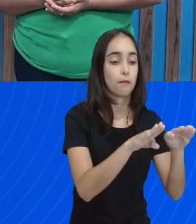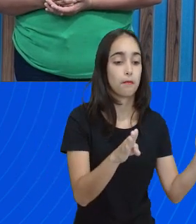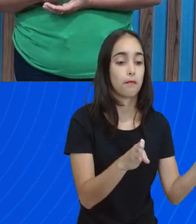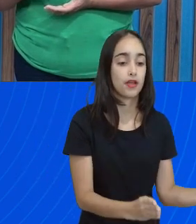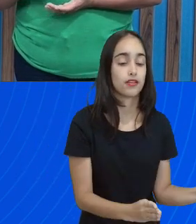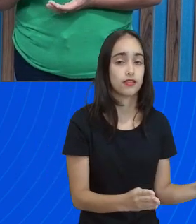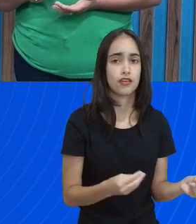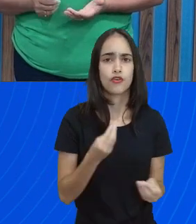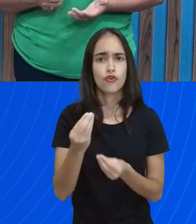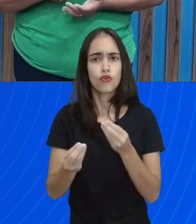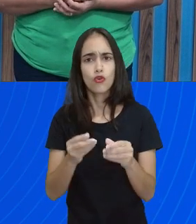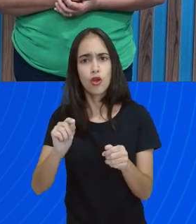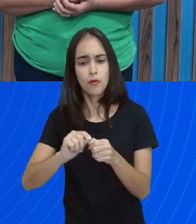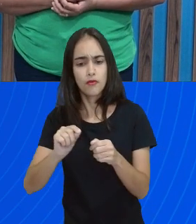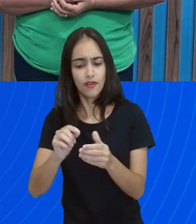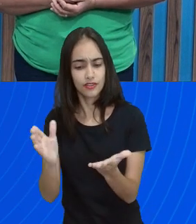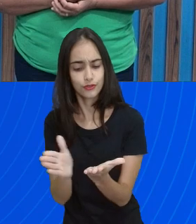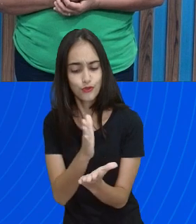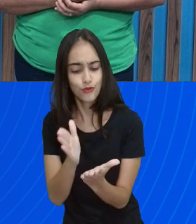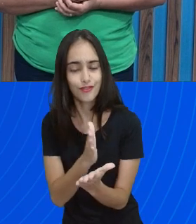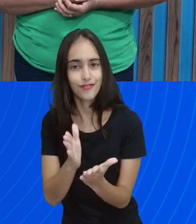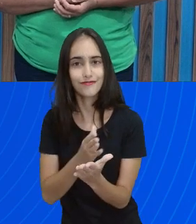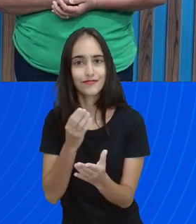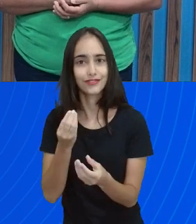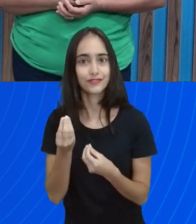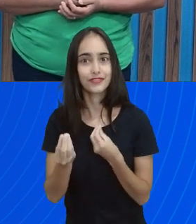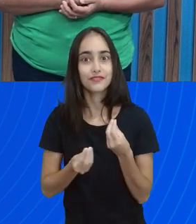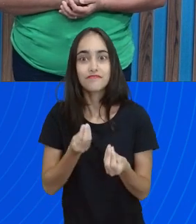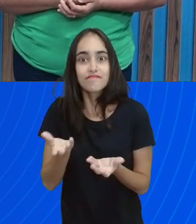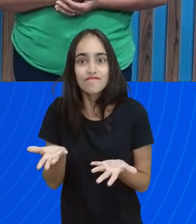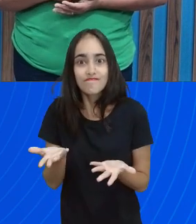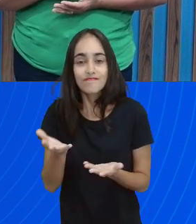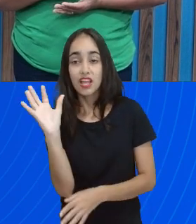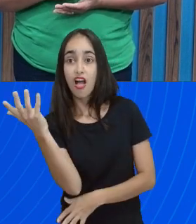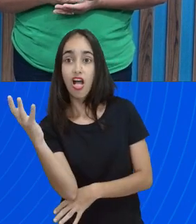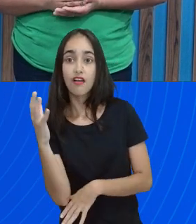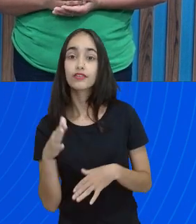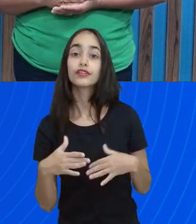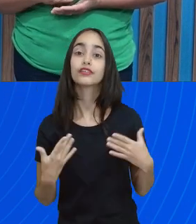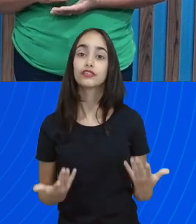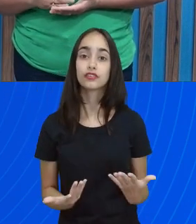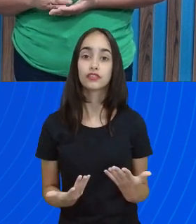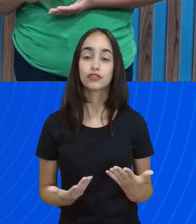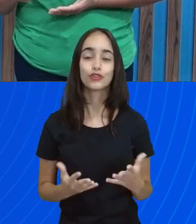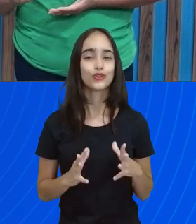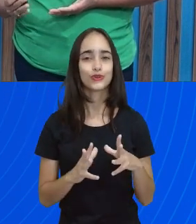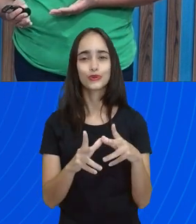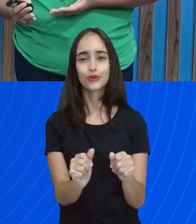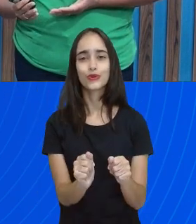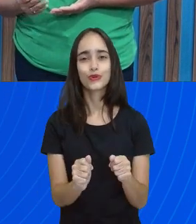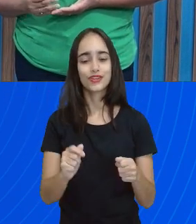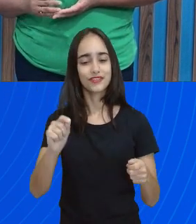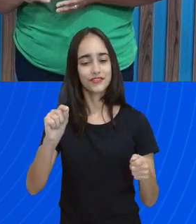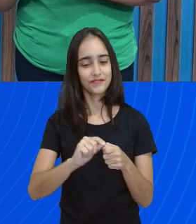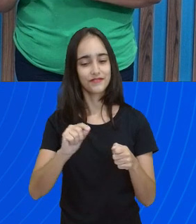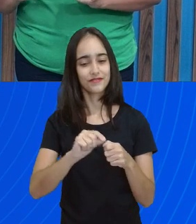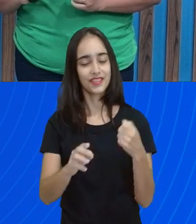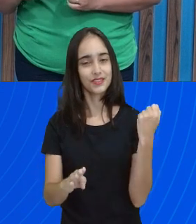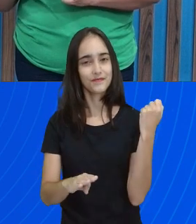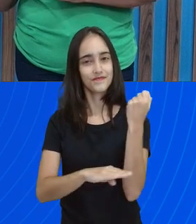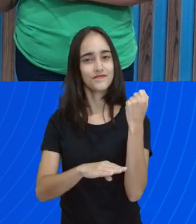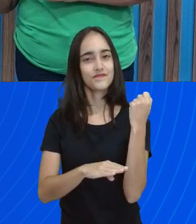árvore? Todos eles têm uma matéria-prima em comum. Eles são feitos de madeira, não é? Ou